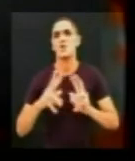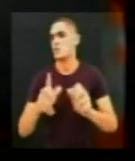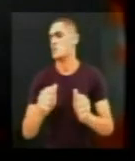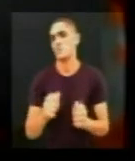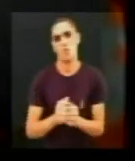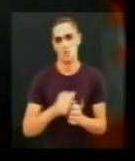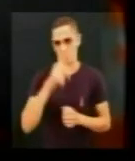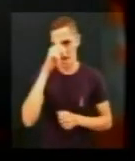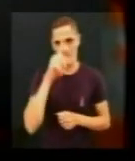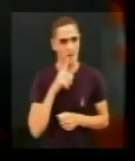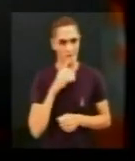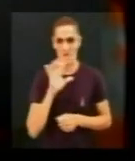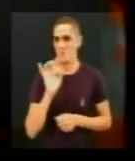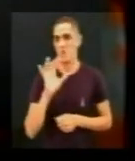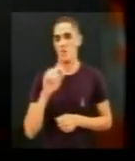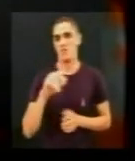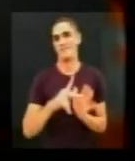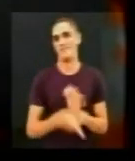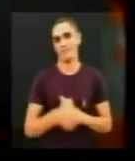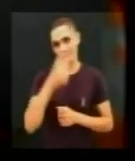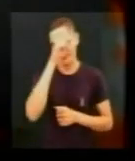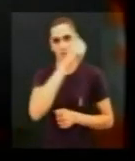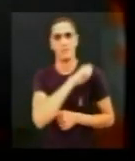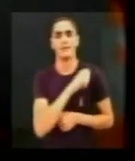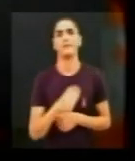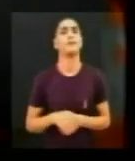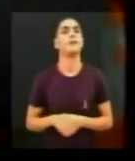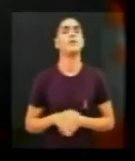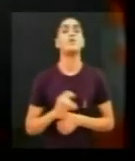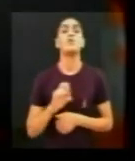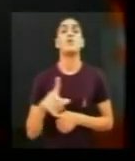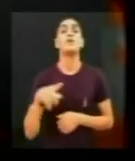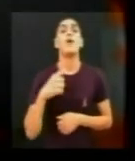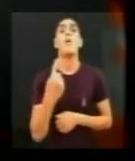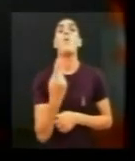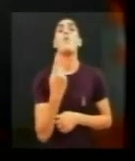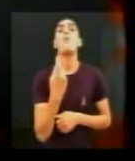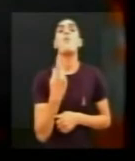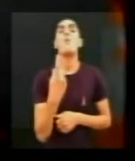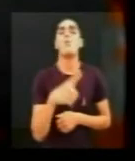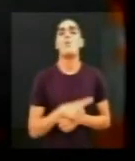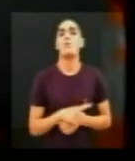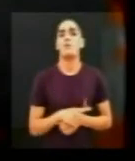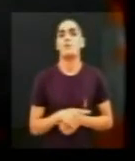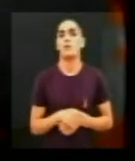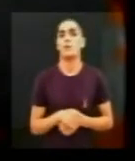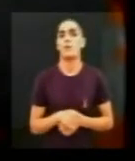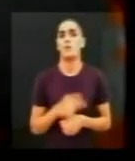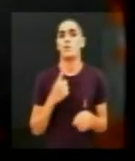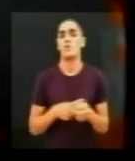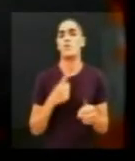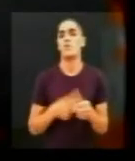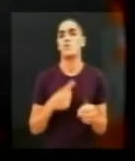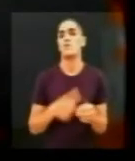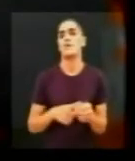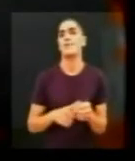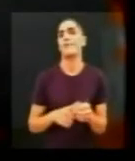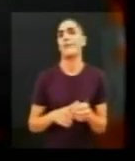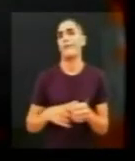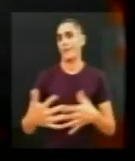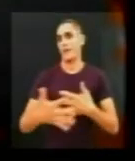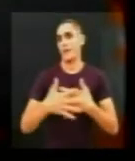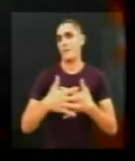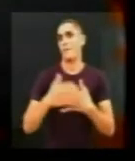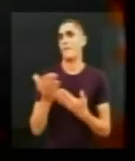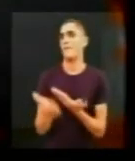é exceção. Nós temos um caso isolado de fase laranja, e ali na